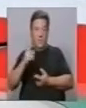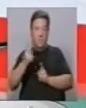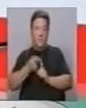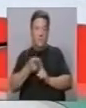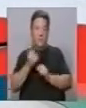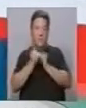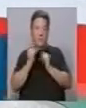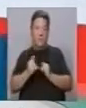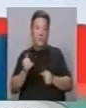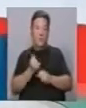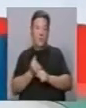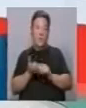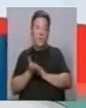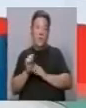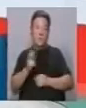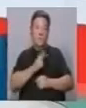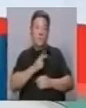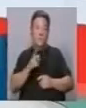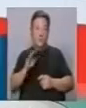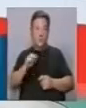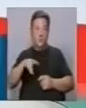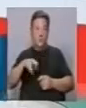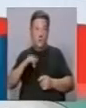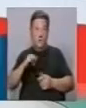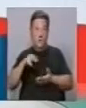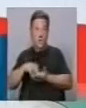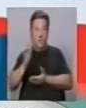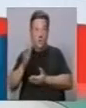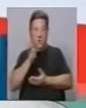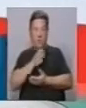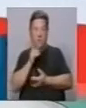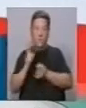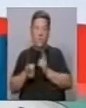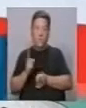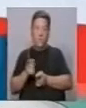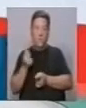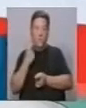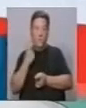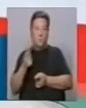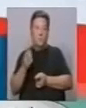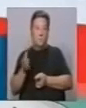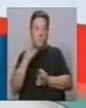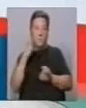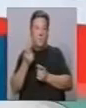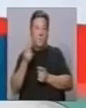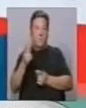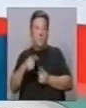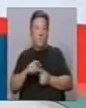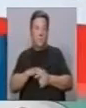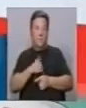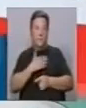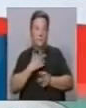Internacional de Emprego Universitário. Sónia Silva já lá esteve e conta-nos quais são os cursos mais procurados pelas empresas